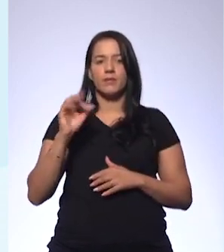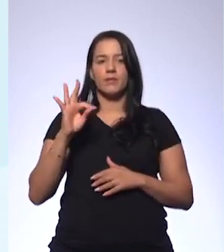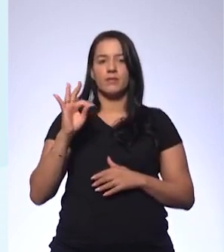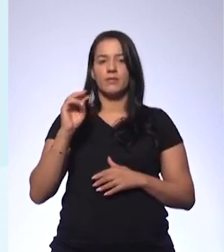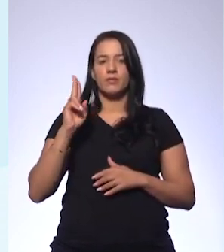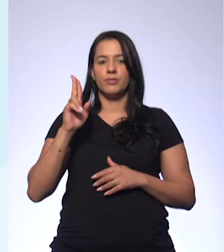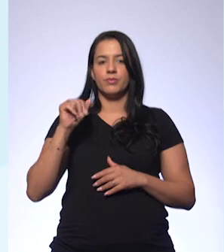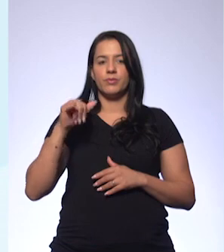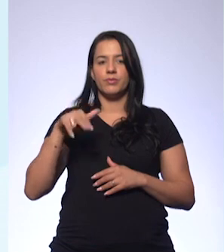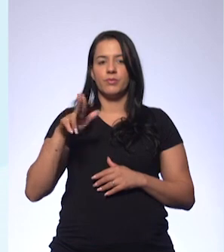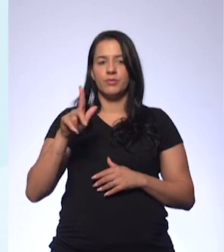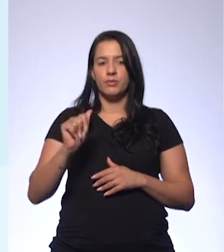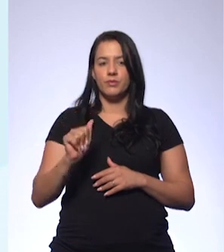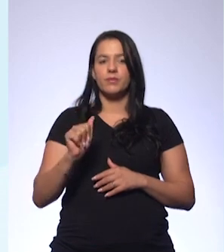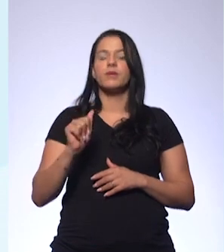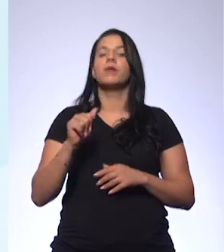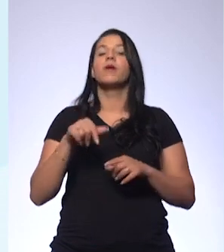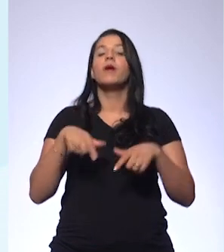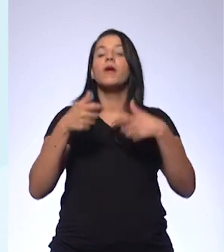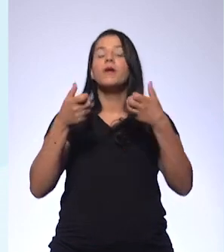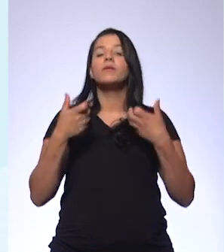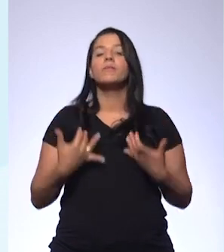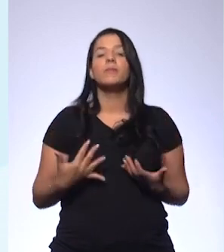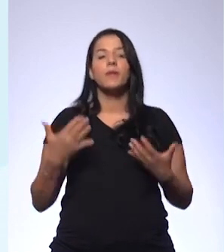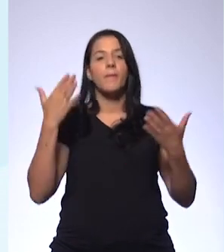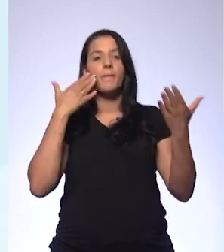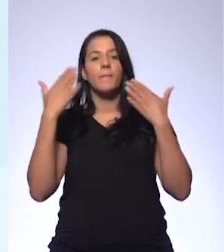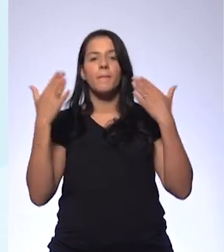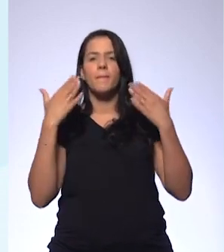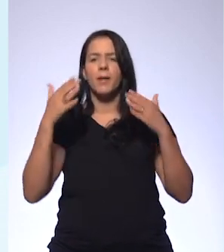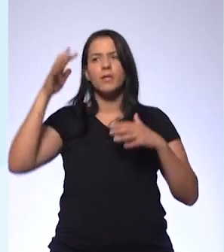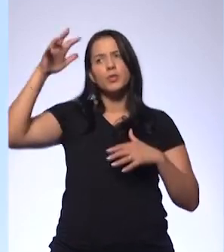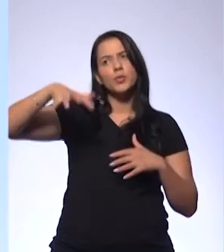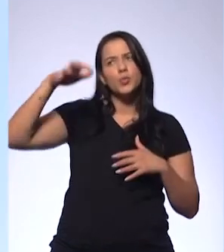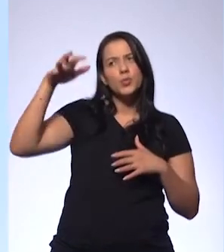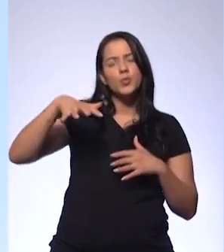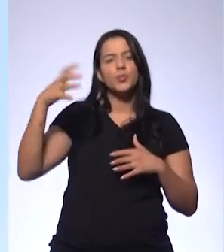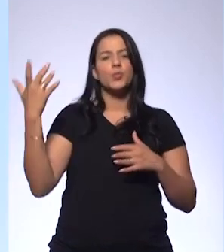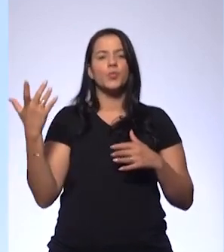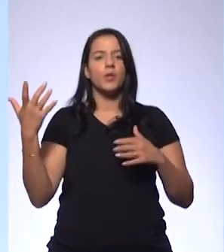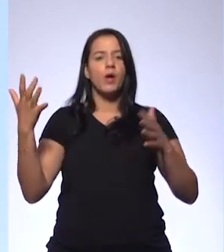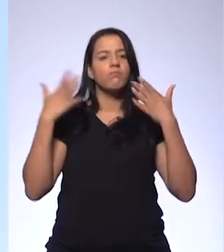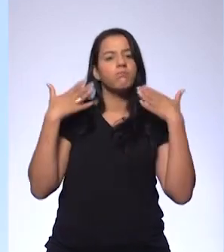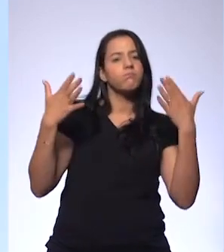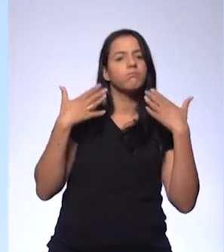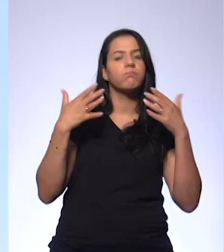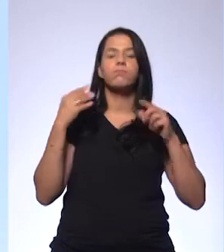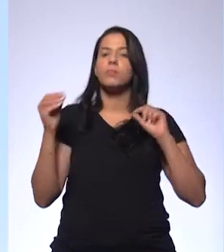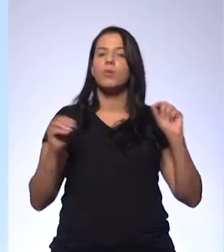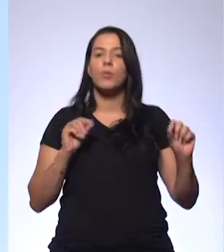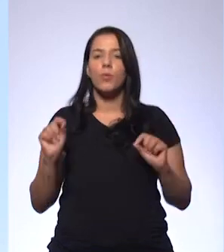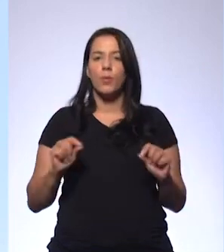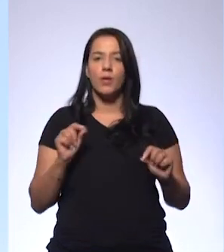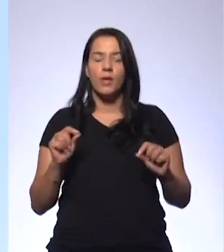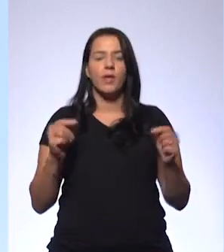como que aí o período de chuva nessas regiões. Então, tudo isso